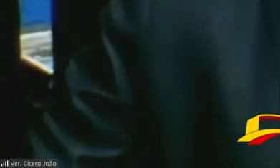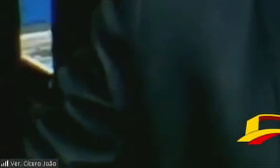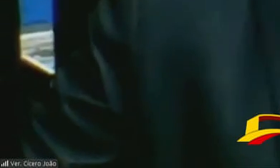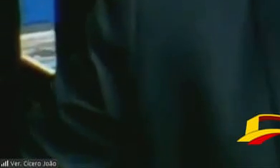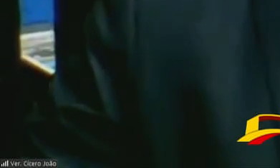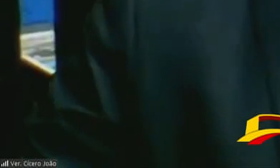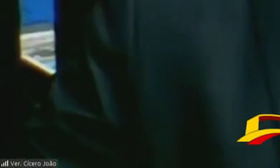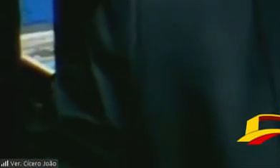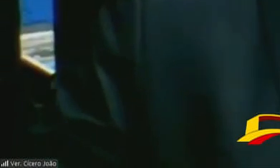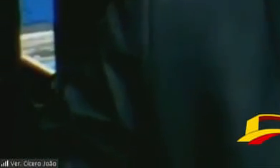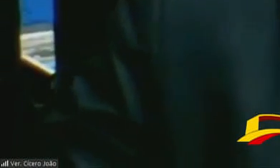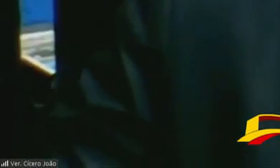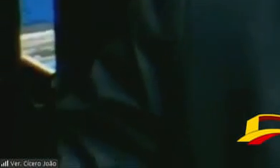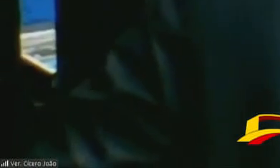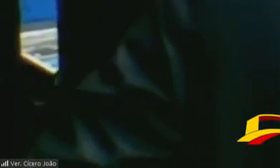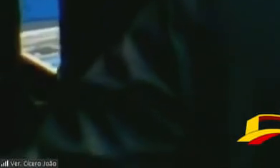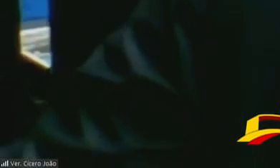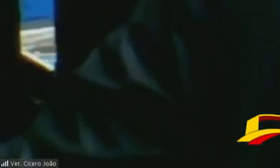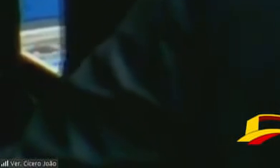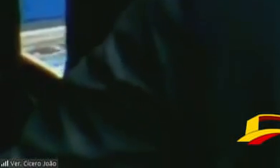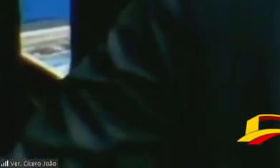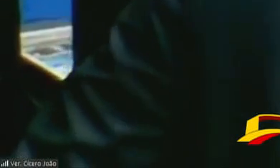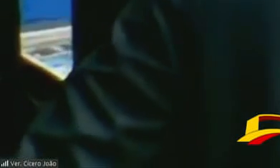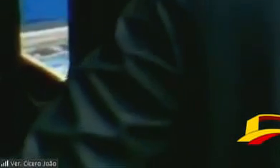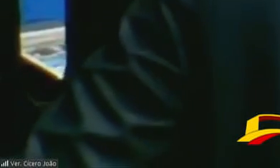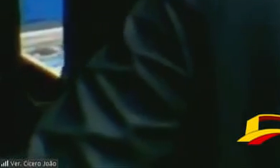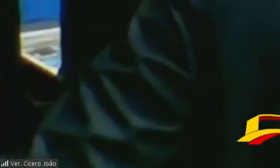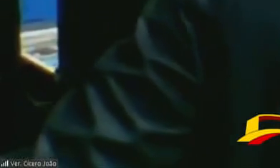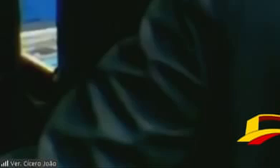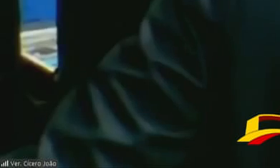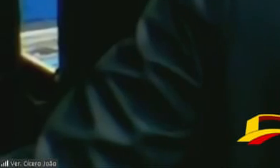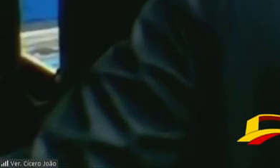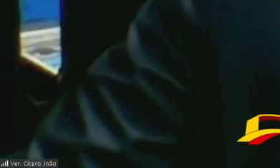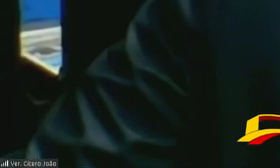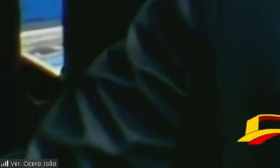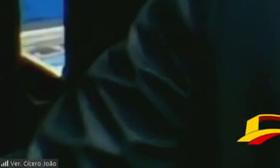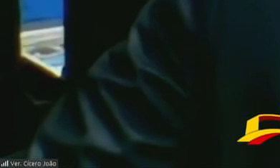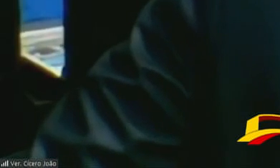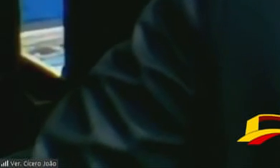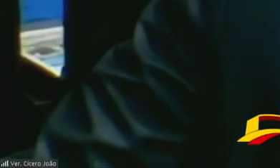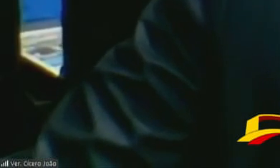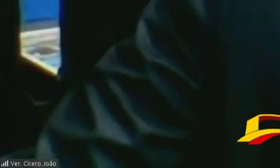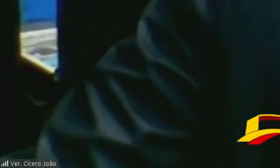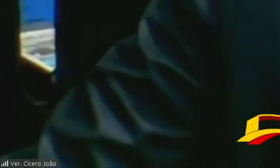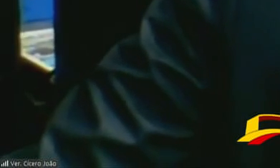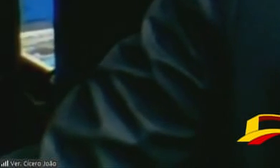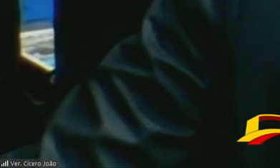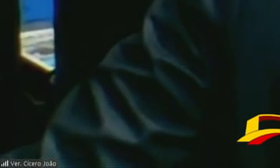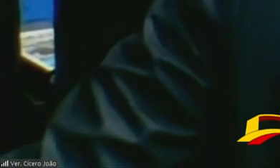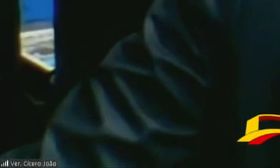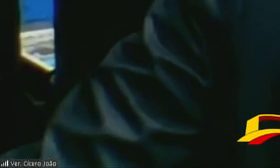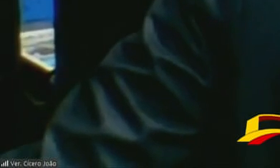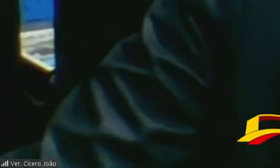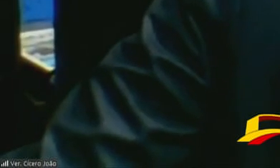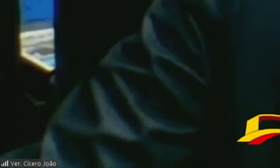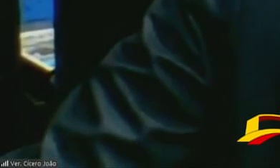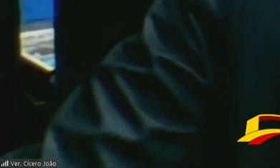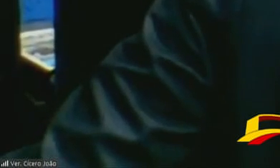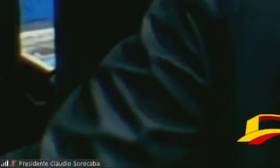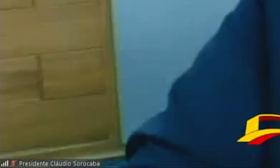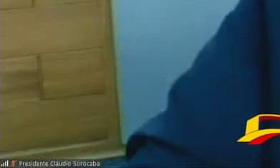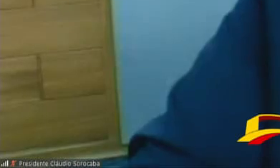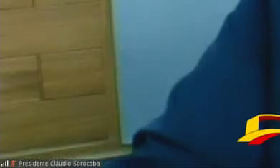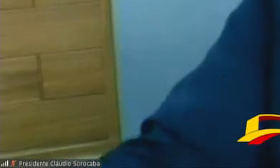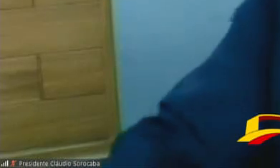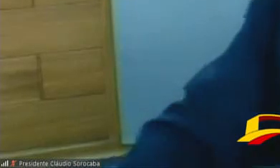isso. Infelizmente, os bancos, Luiz, eles não têm respeito pela população. Não somente